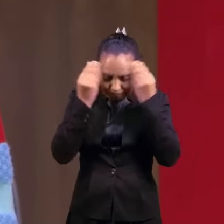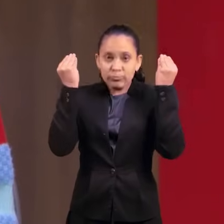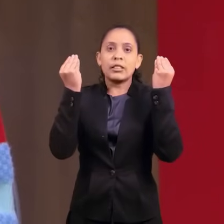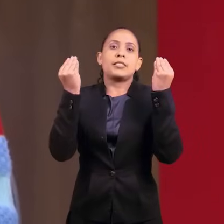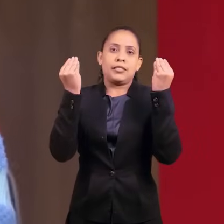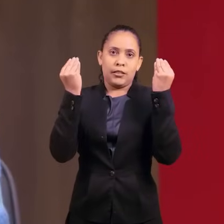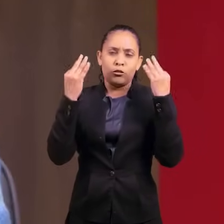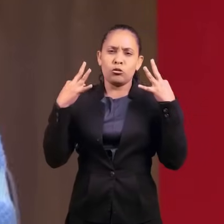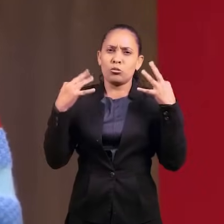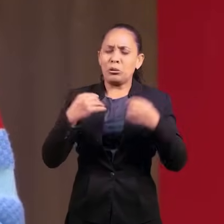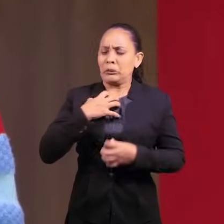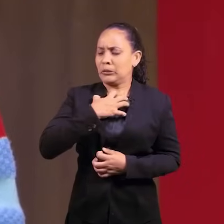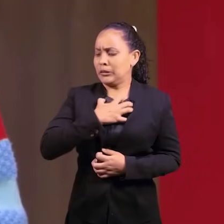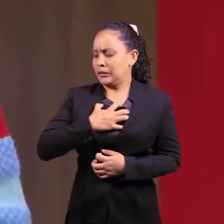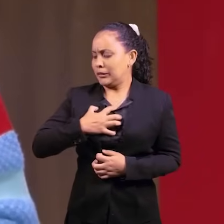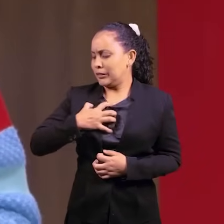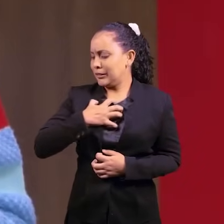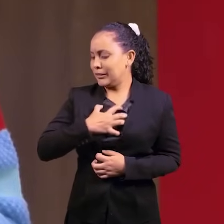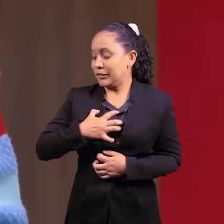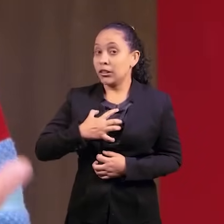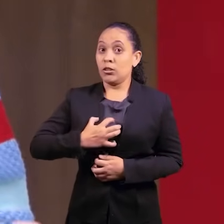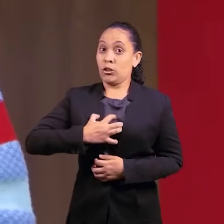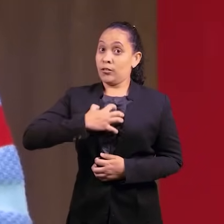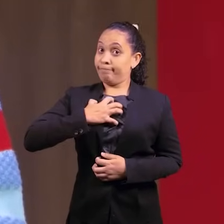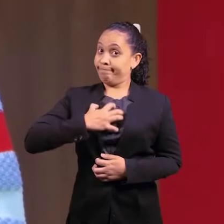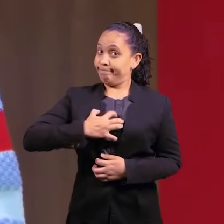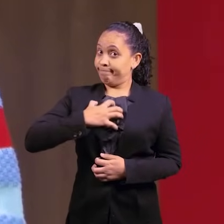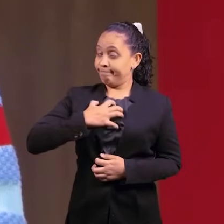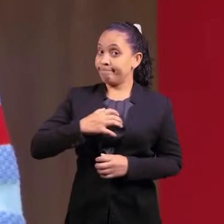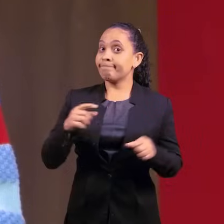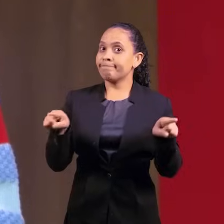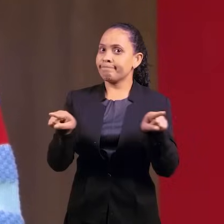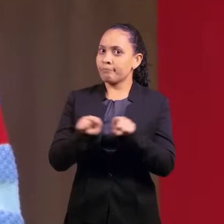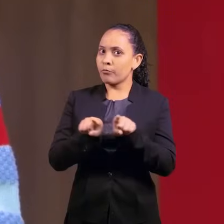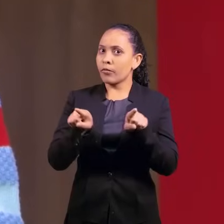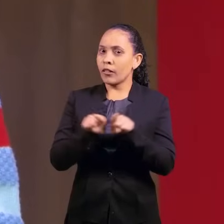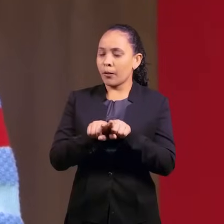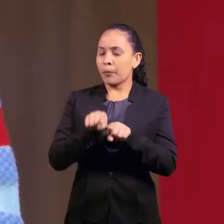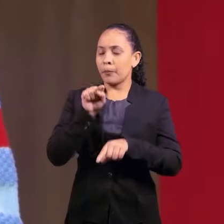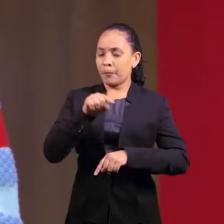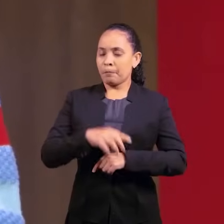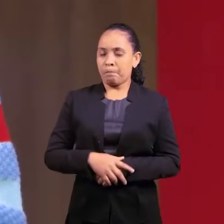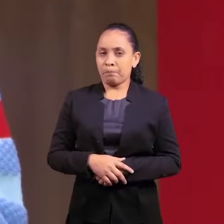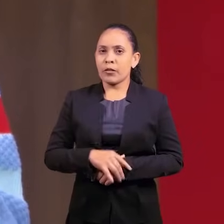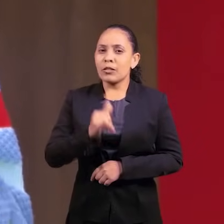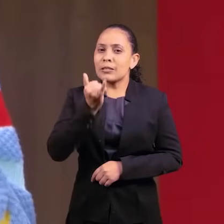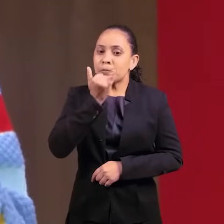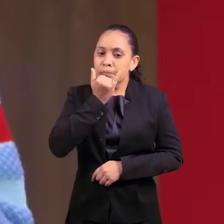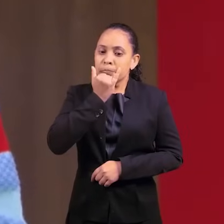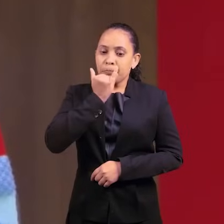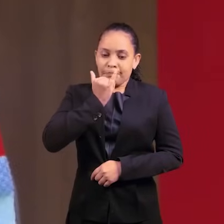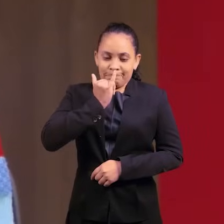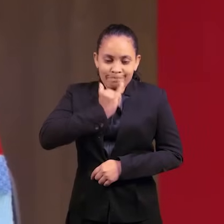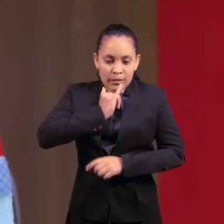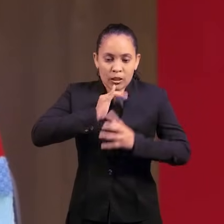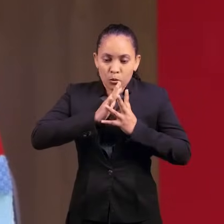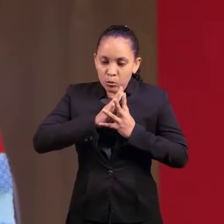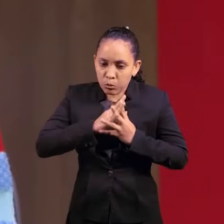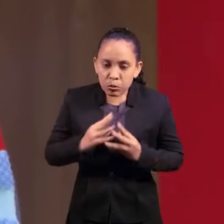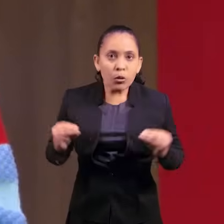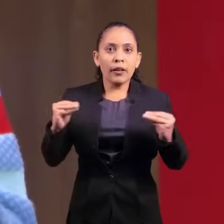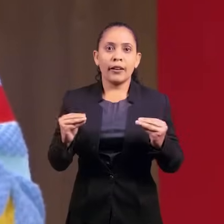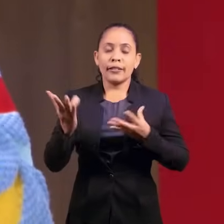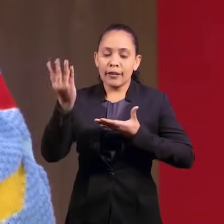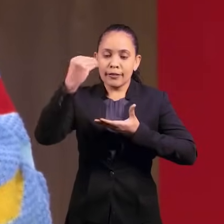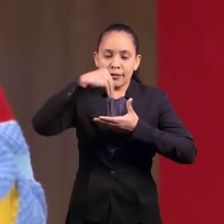negativa, de mágoa, de rancor, de ira. E quando você está dentro de si